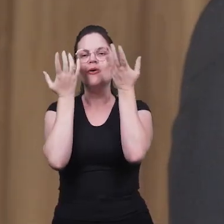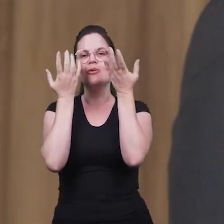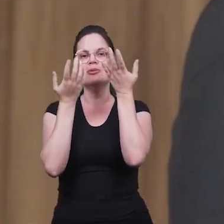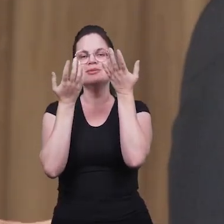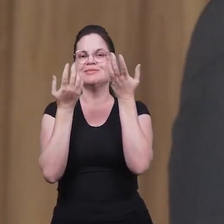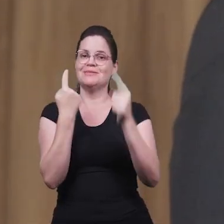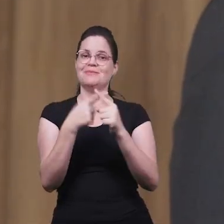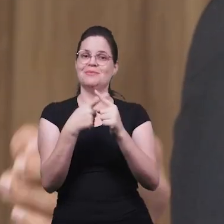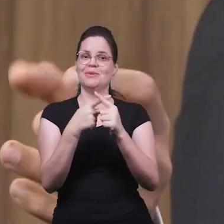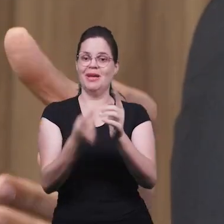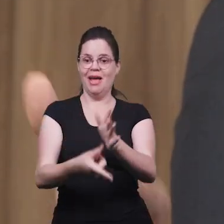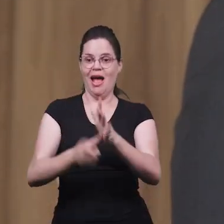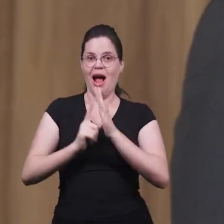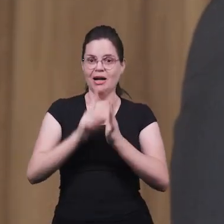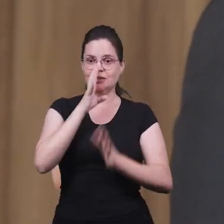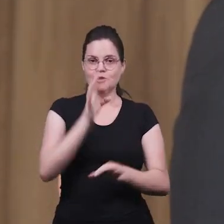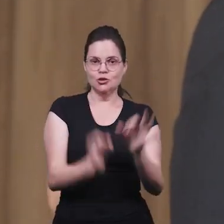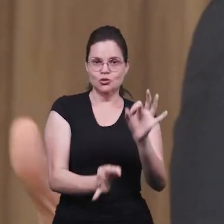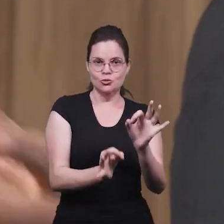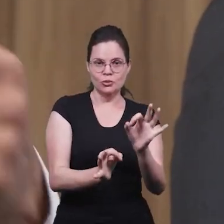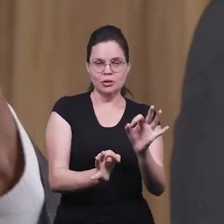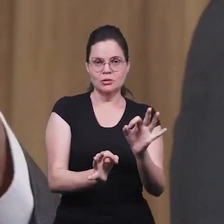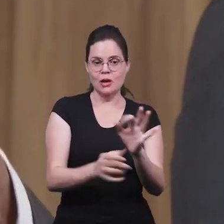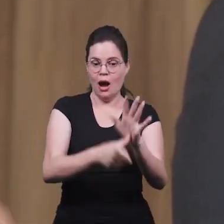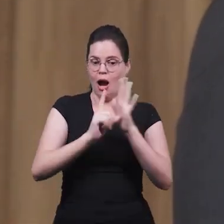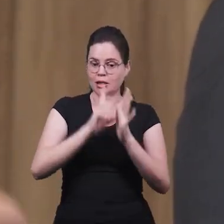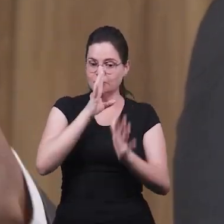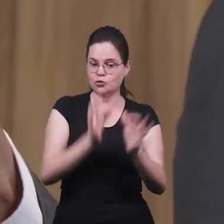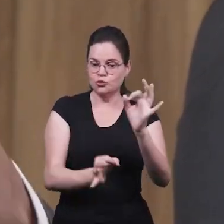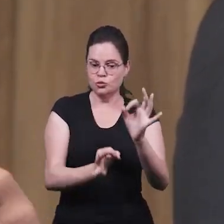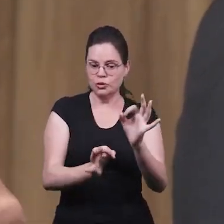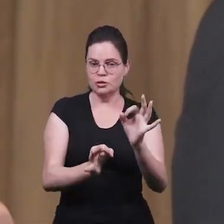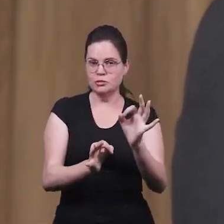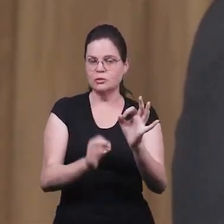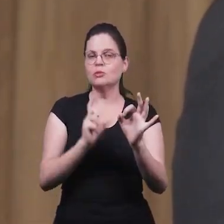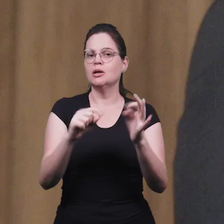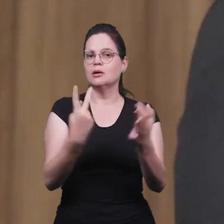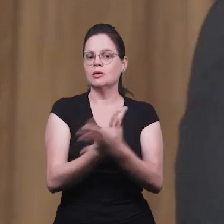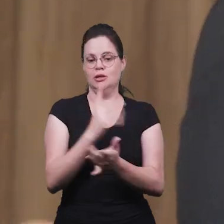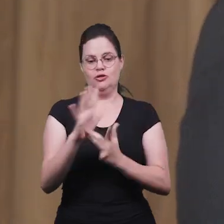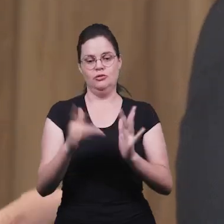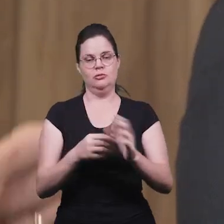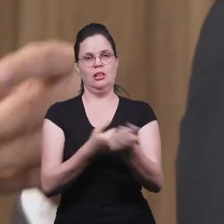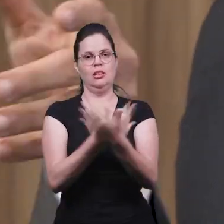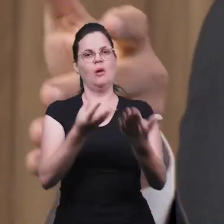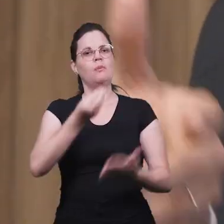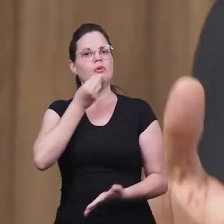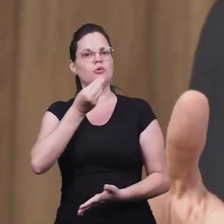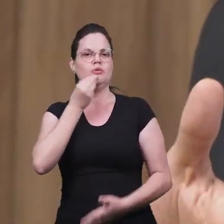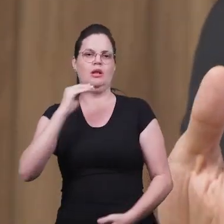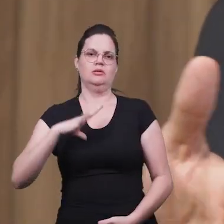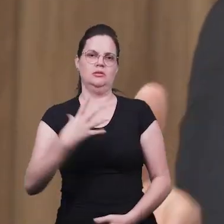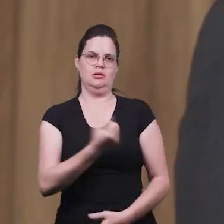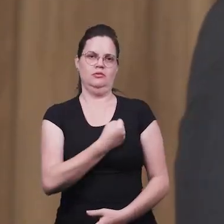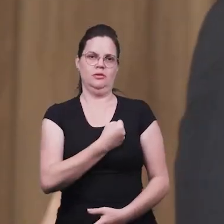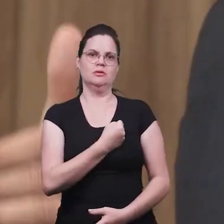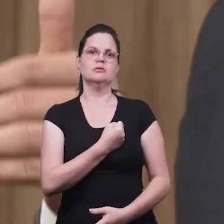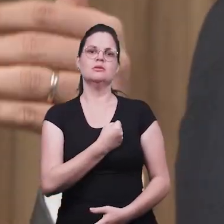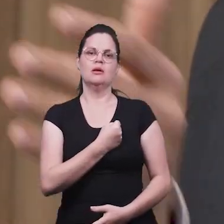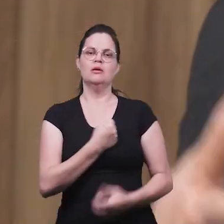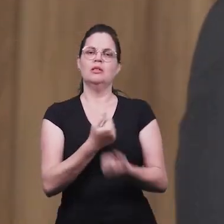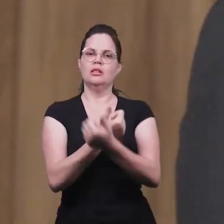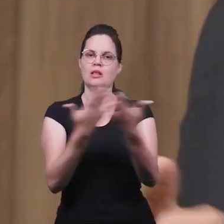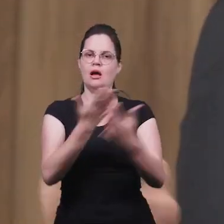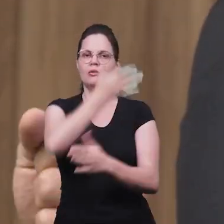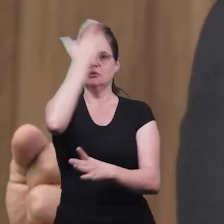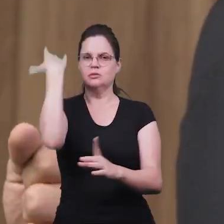fogo. Por quê? Porque antes do juízo vem a oportunidade da salvação. Antes de julgar, ele vem com o